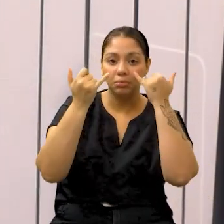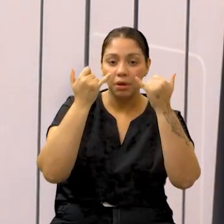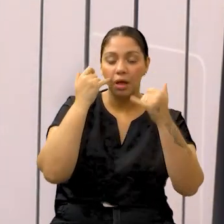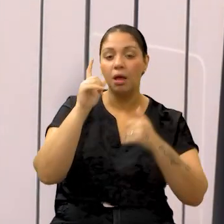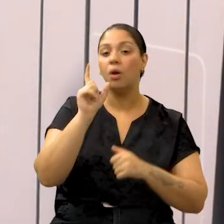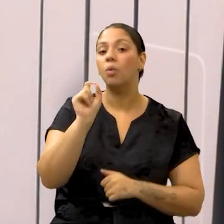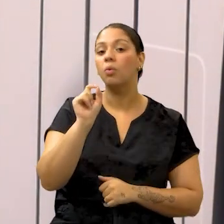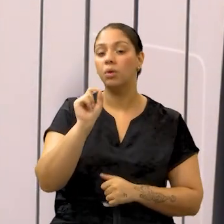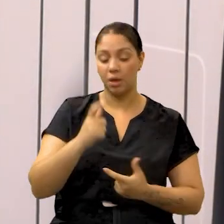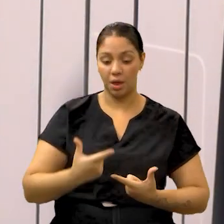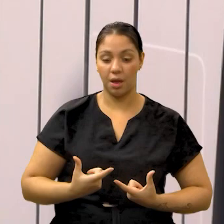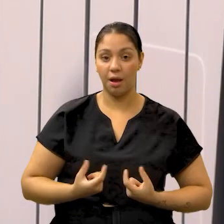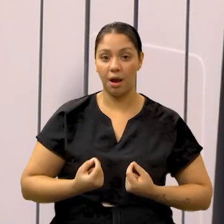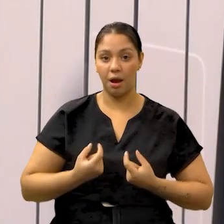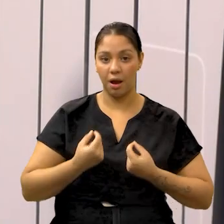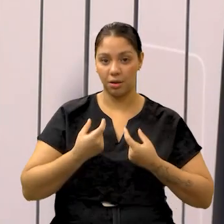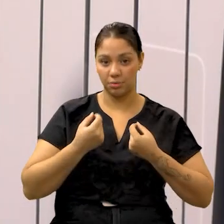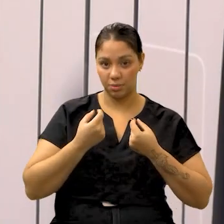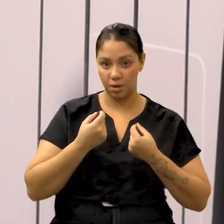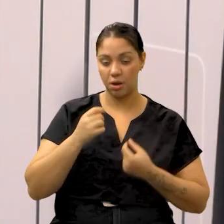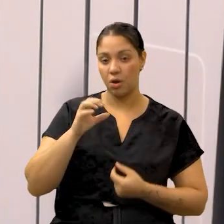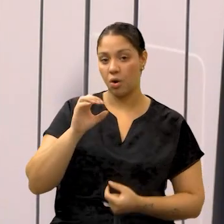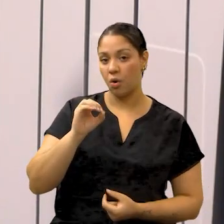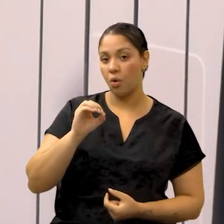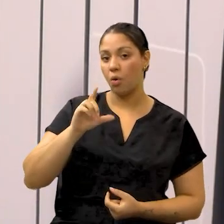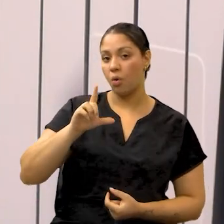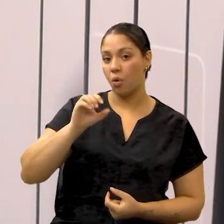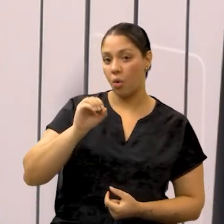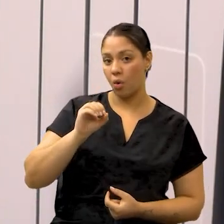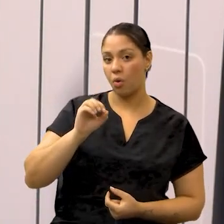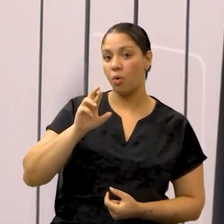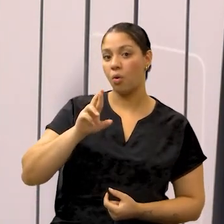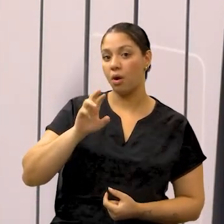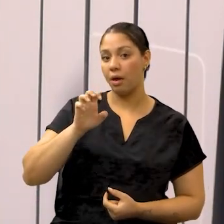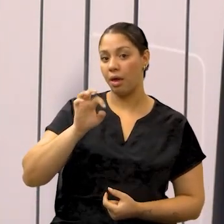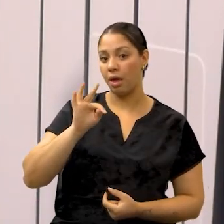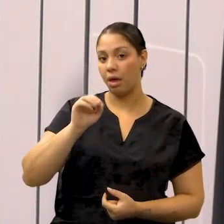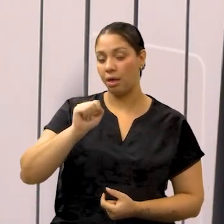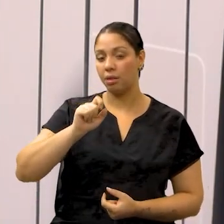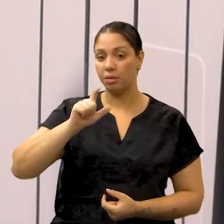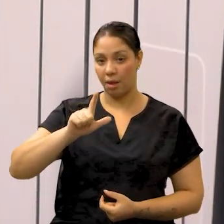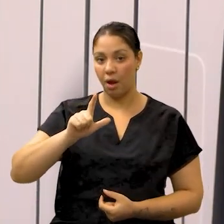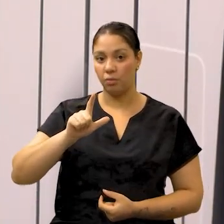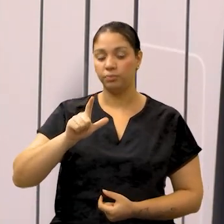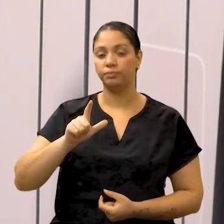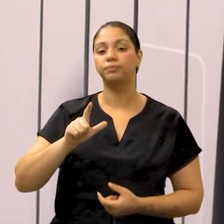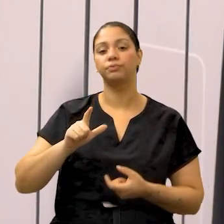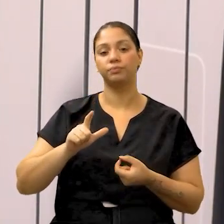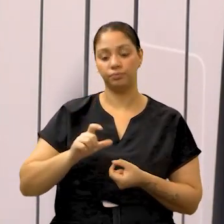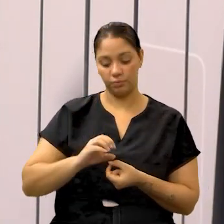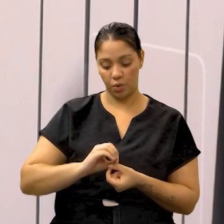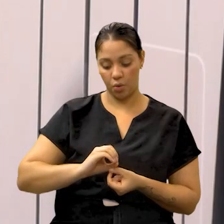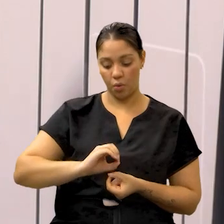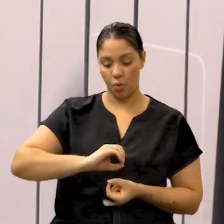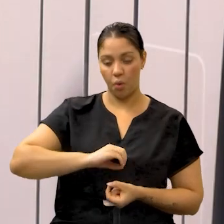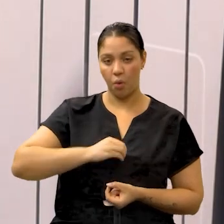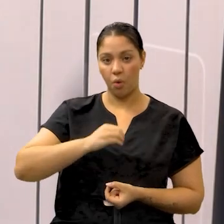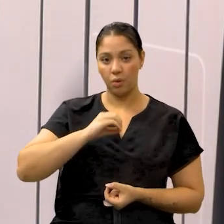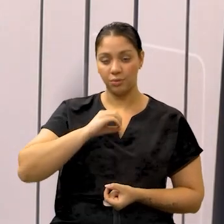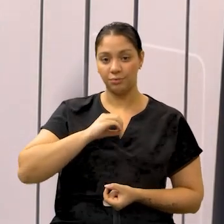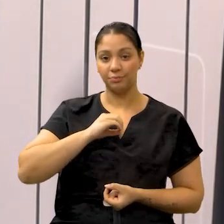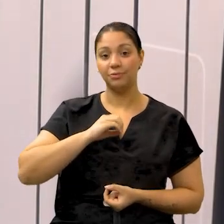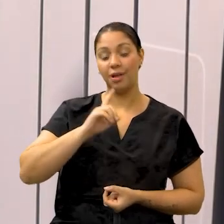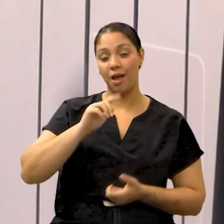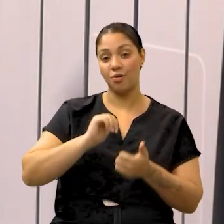mídia é o câncer coloretal. Por quê? O nosso rei Pelé, infelizmente, faleceu dessa